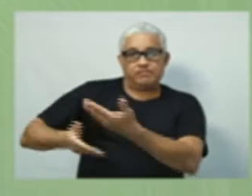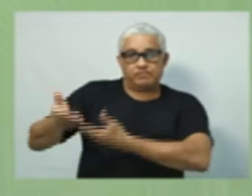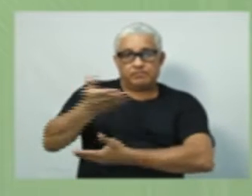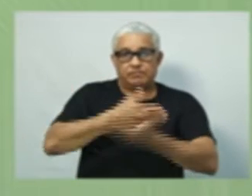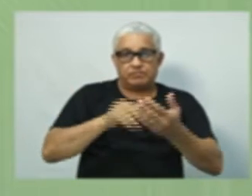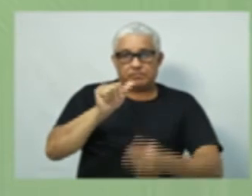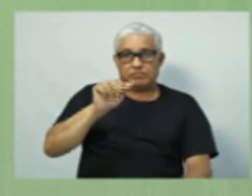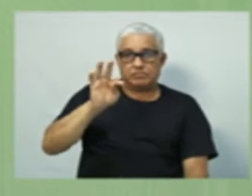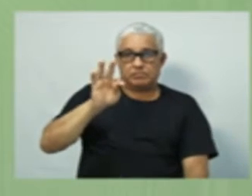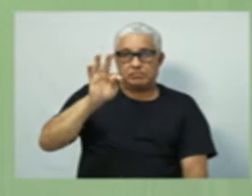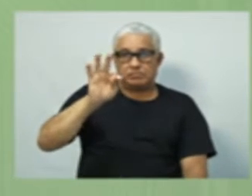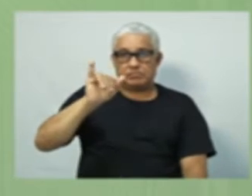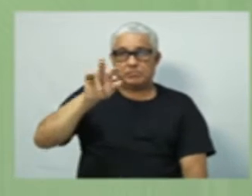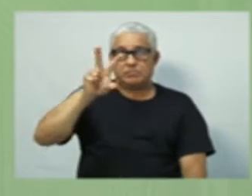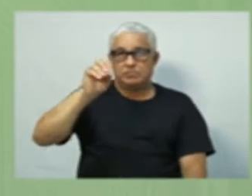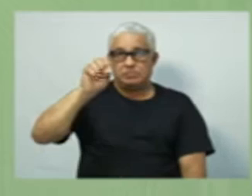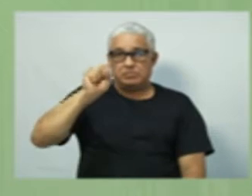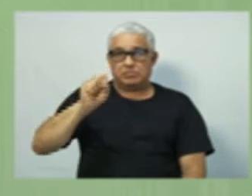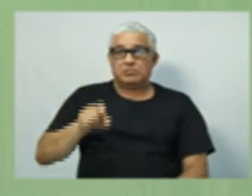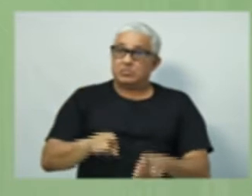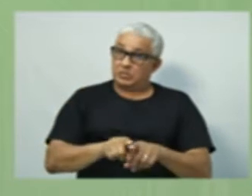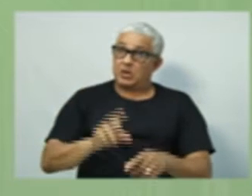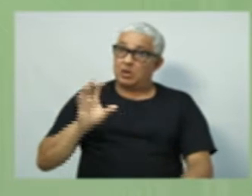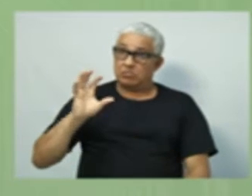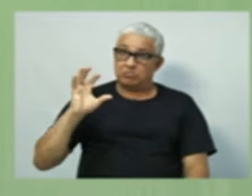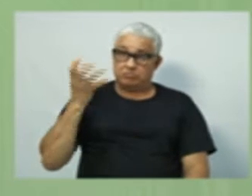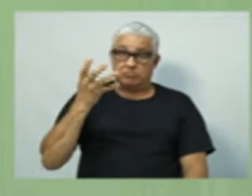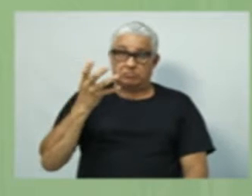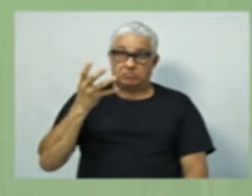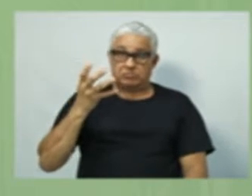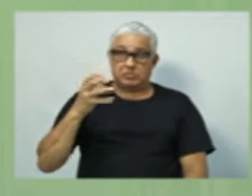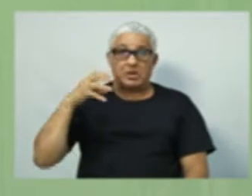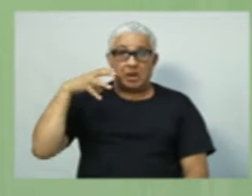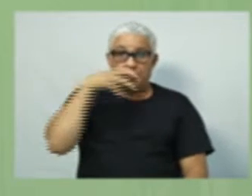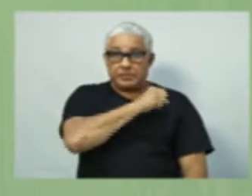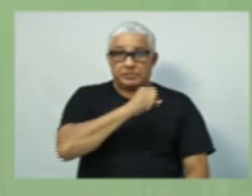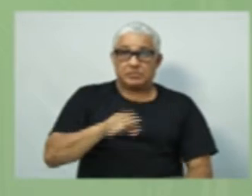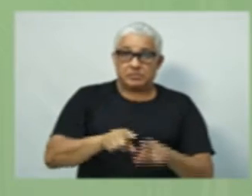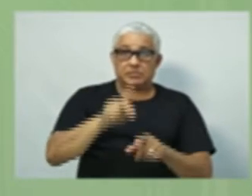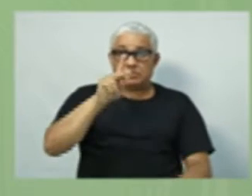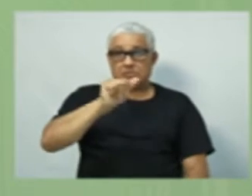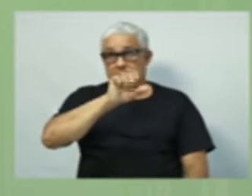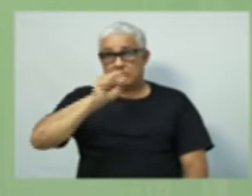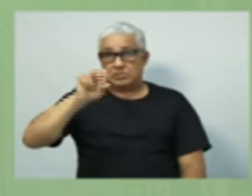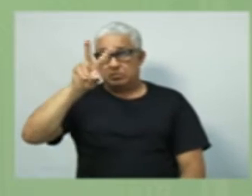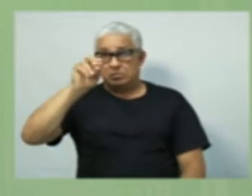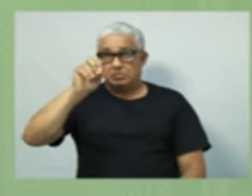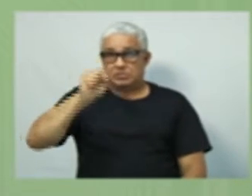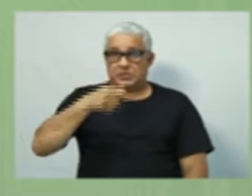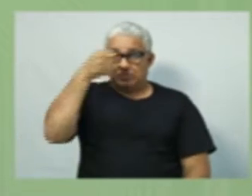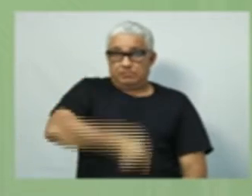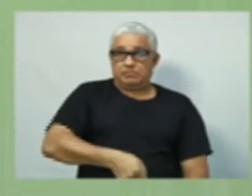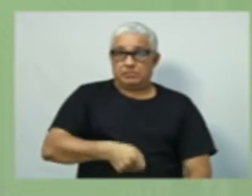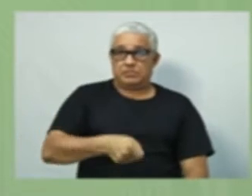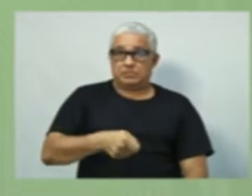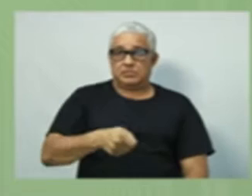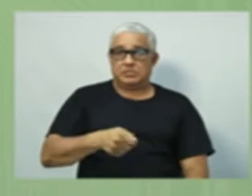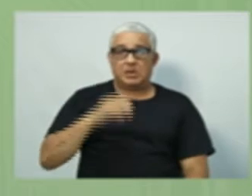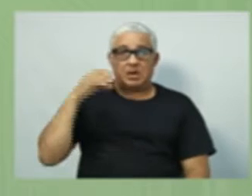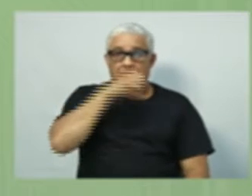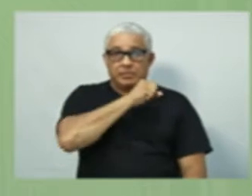os ativos com realização a curto prazo e os passivos que serão exigíveis a curto prazo